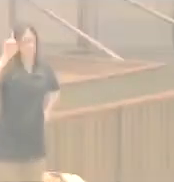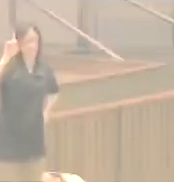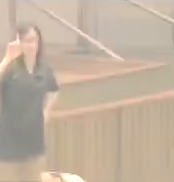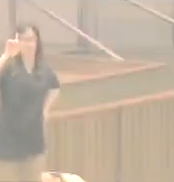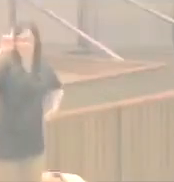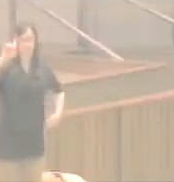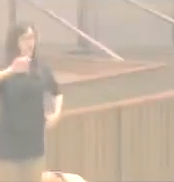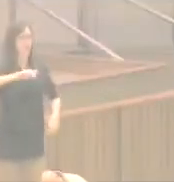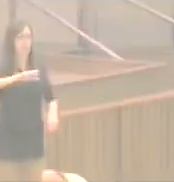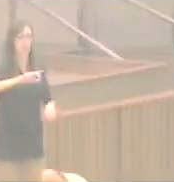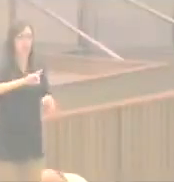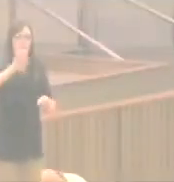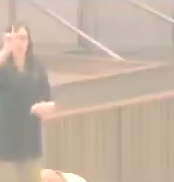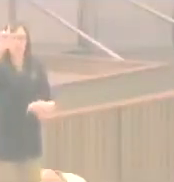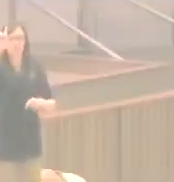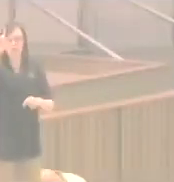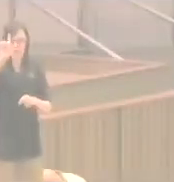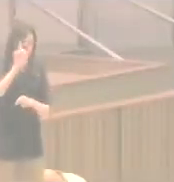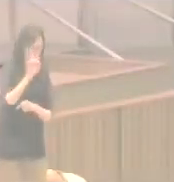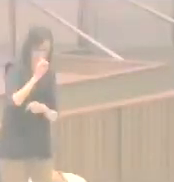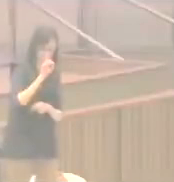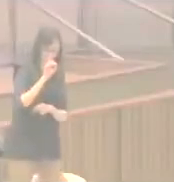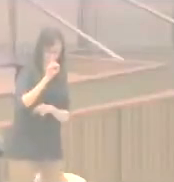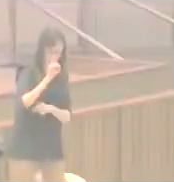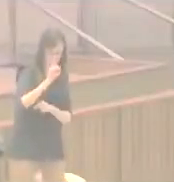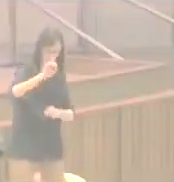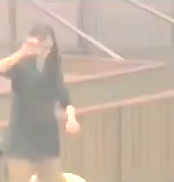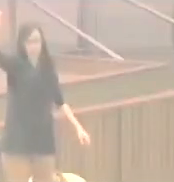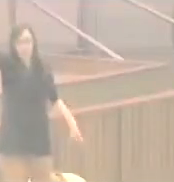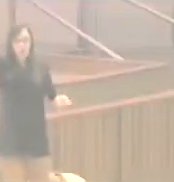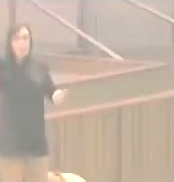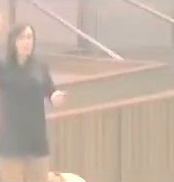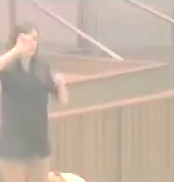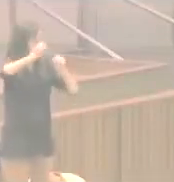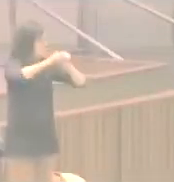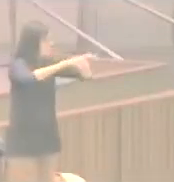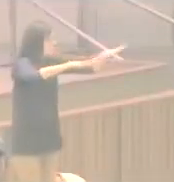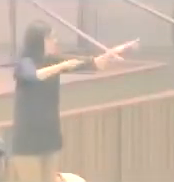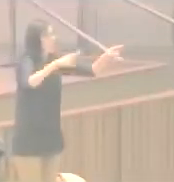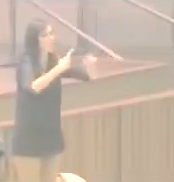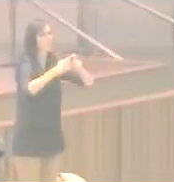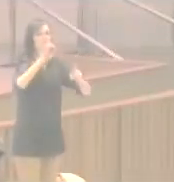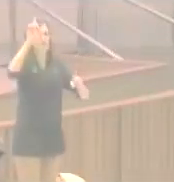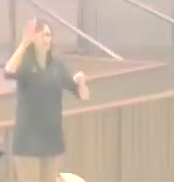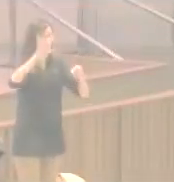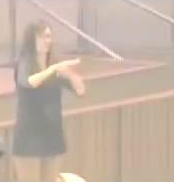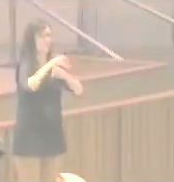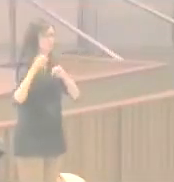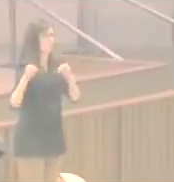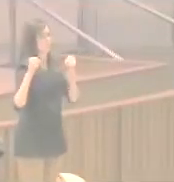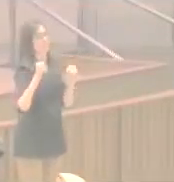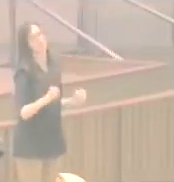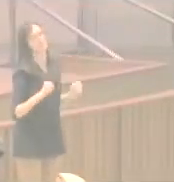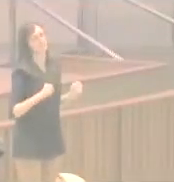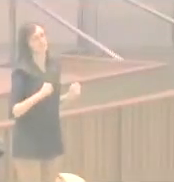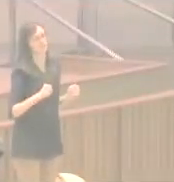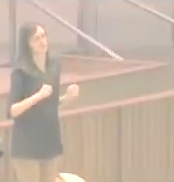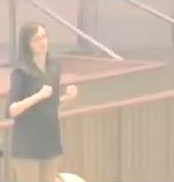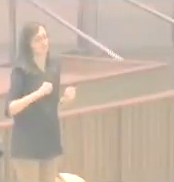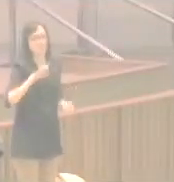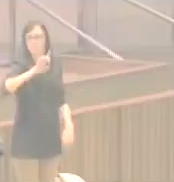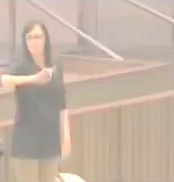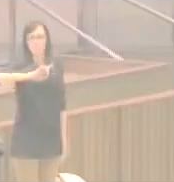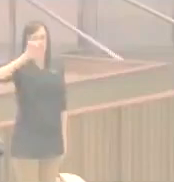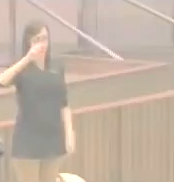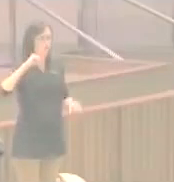Deus de perto nem de longe, o Senhor é Deus de todos os lugares, porque o Senhor é todo poderoso, o Senhor é capaz